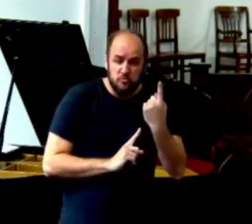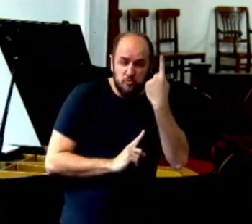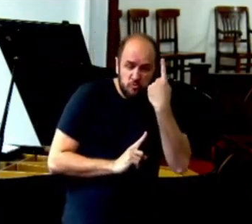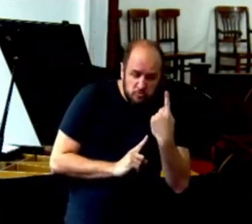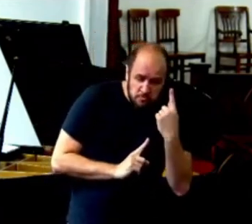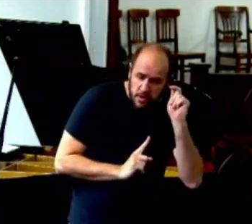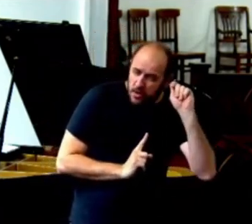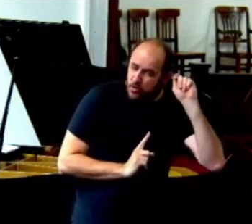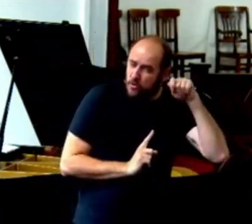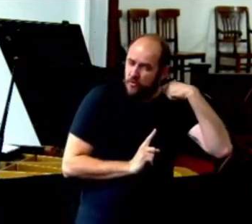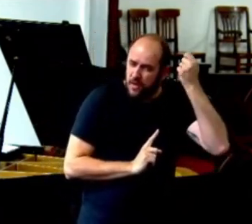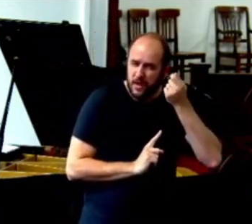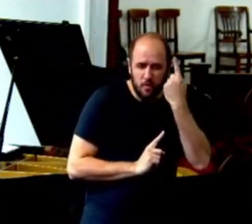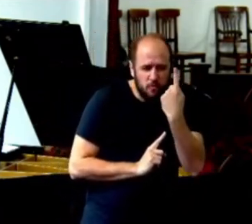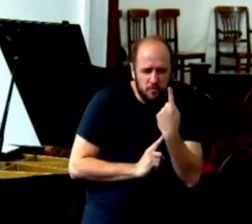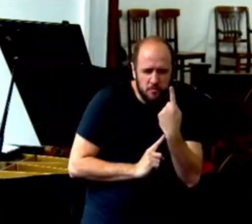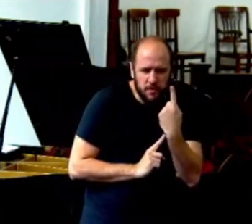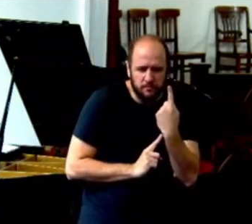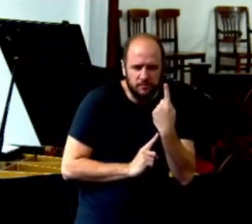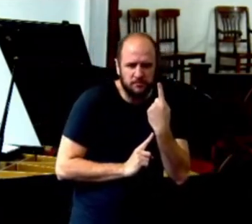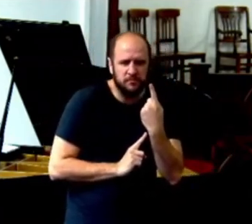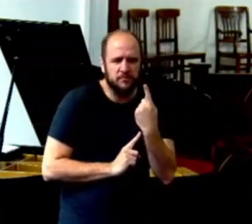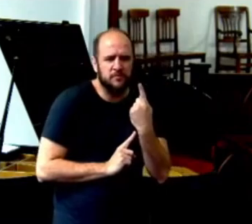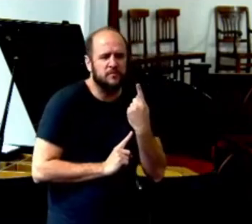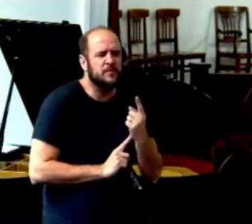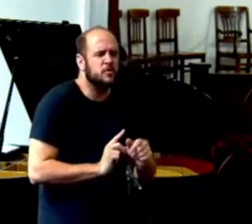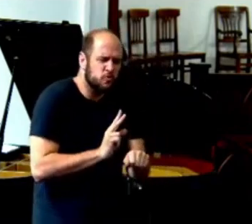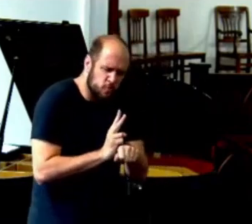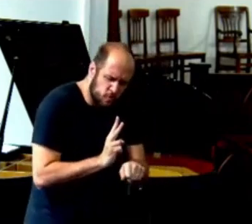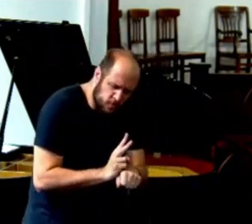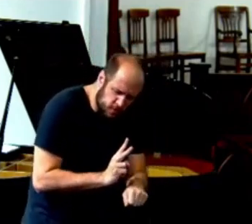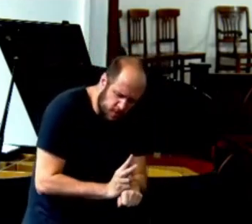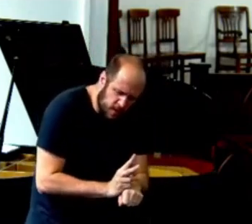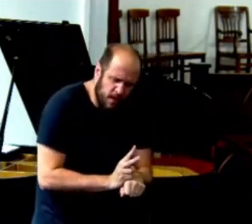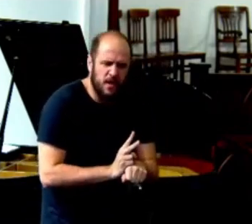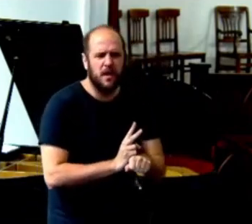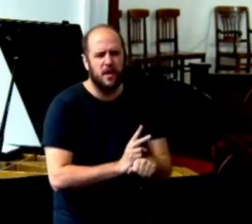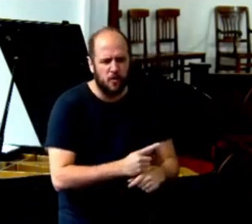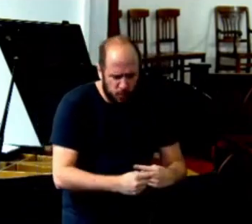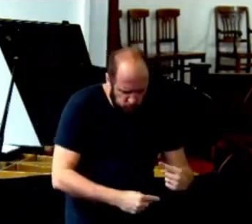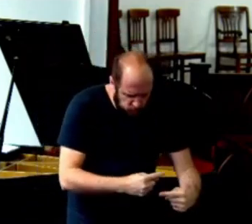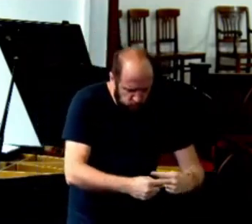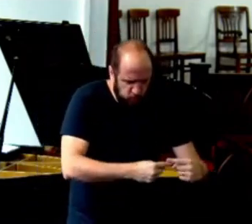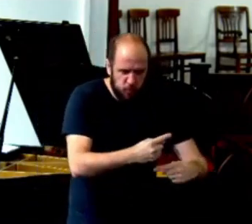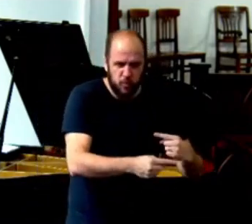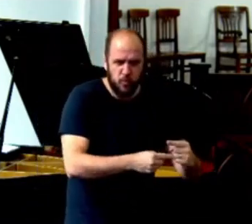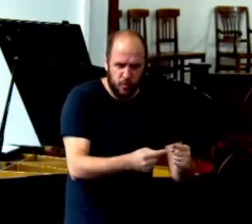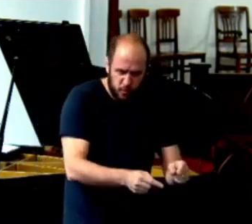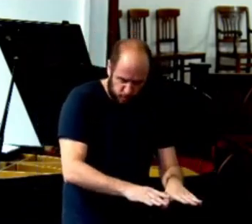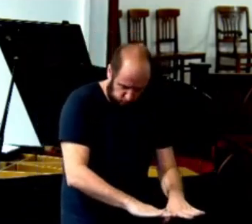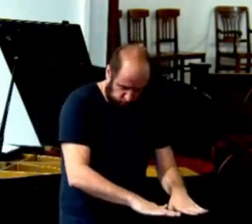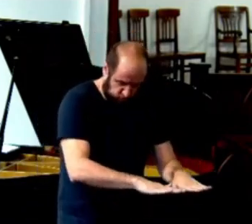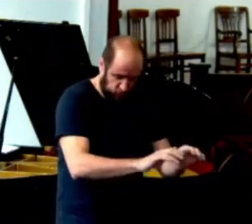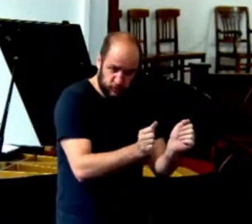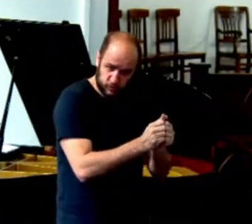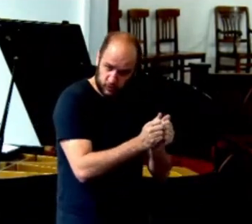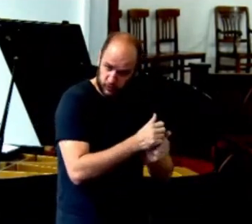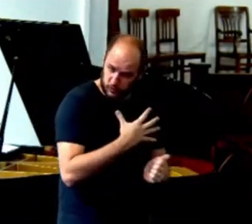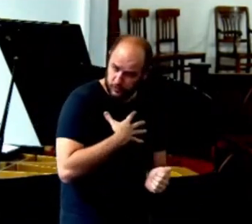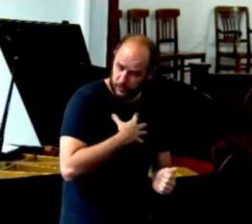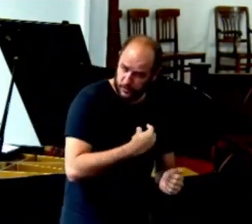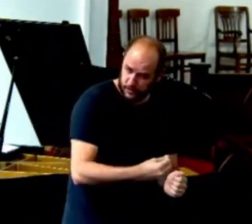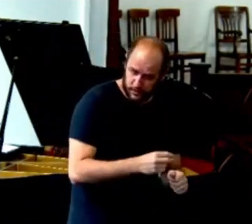uma cordeirinha que havia comprado. Ele a criou e ela cresceu em sua casa junto com seus